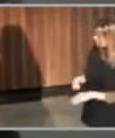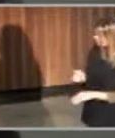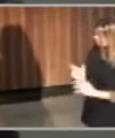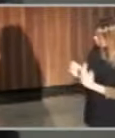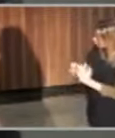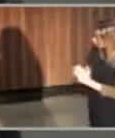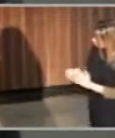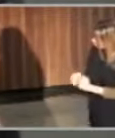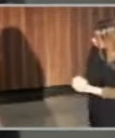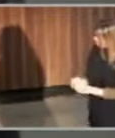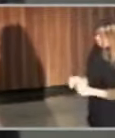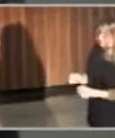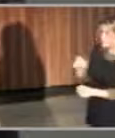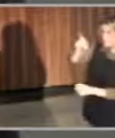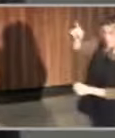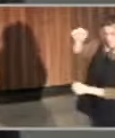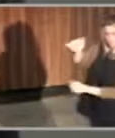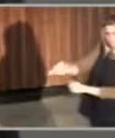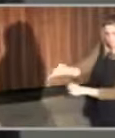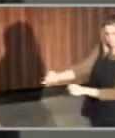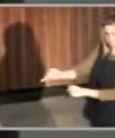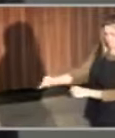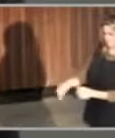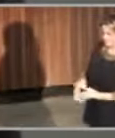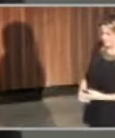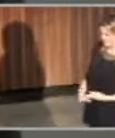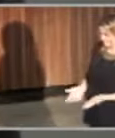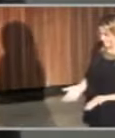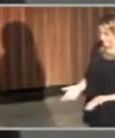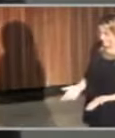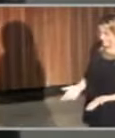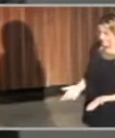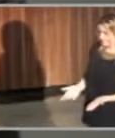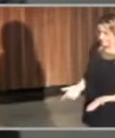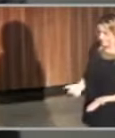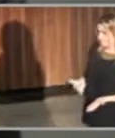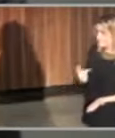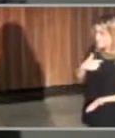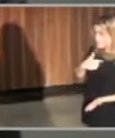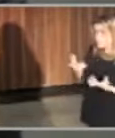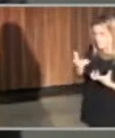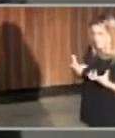o foco da família não é ensinar os nossos filhos a conquistarem a terra